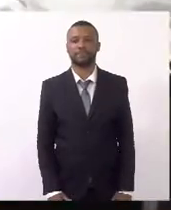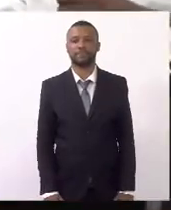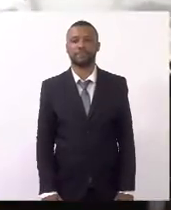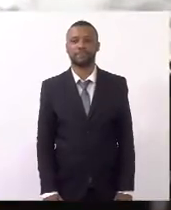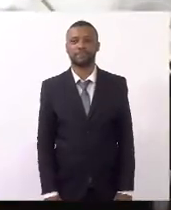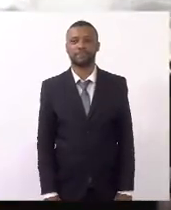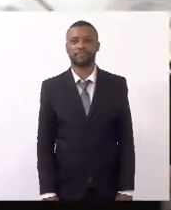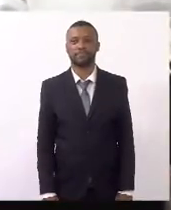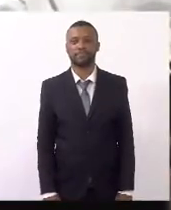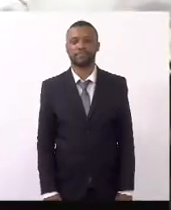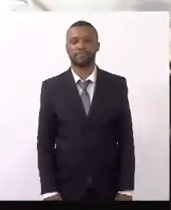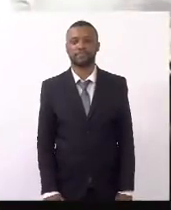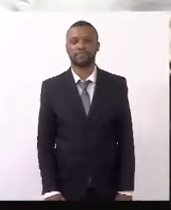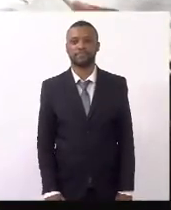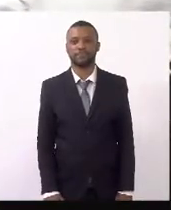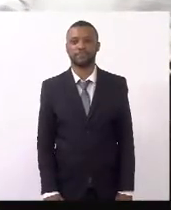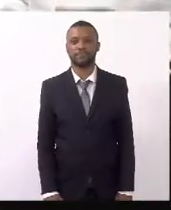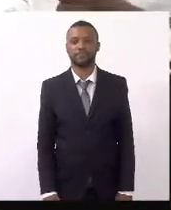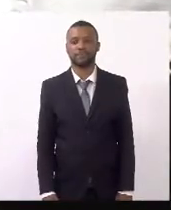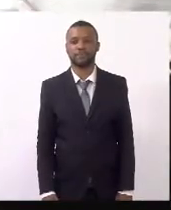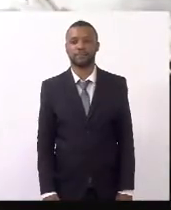E aí